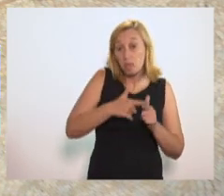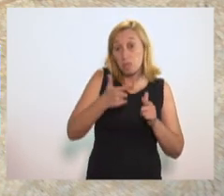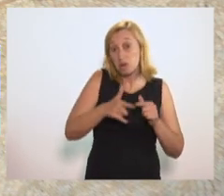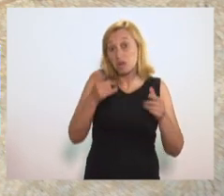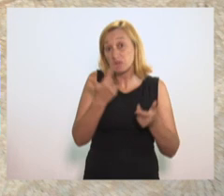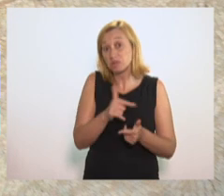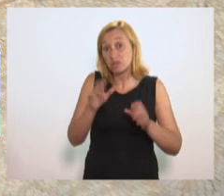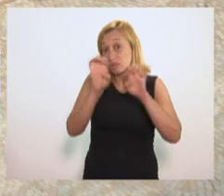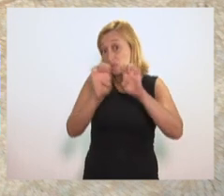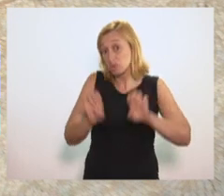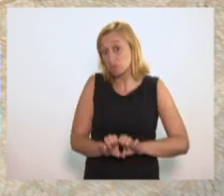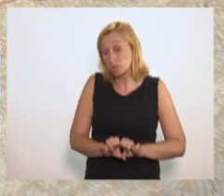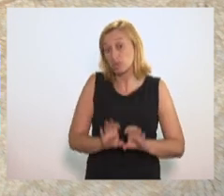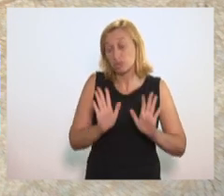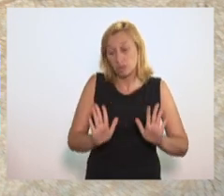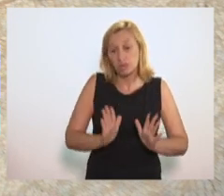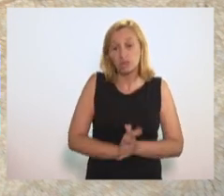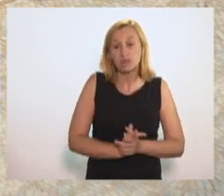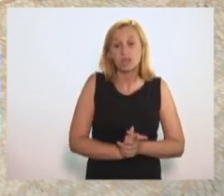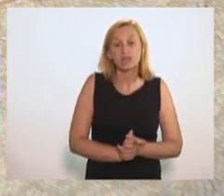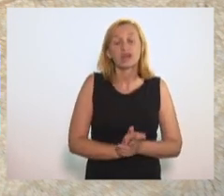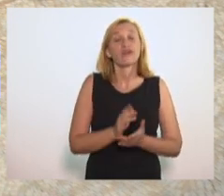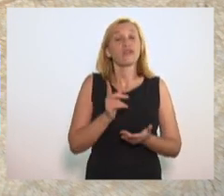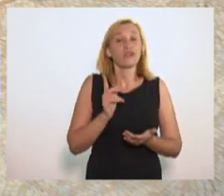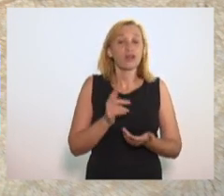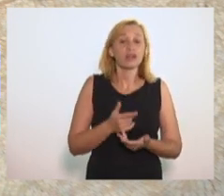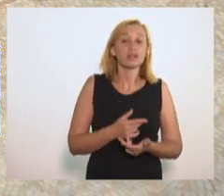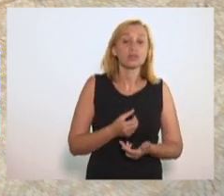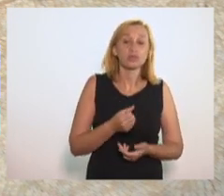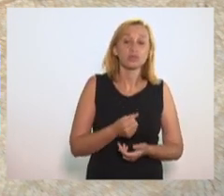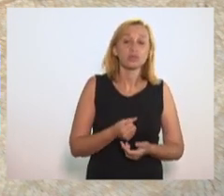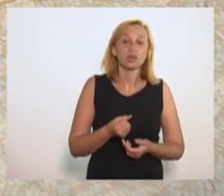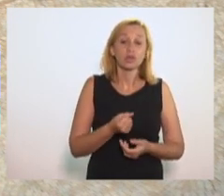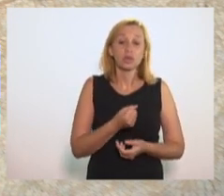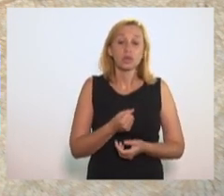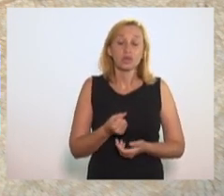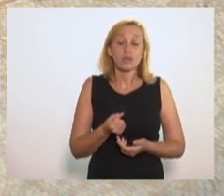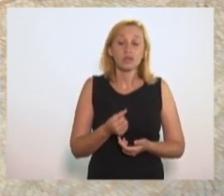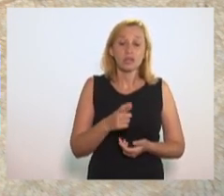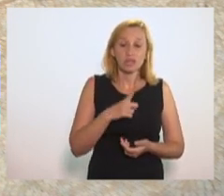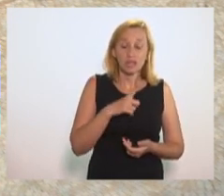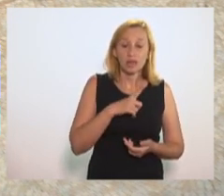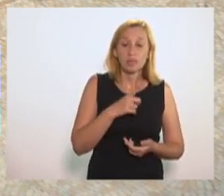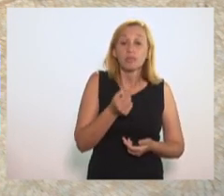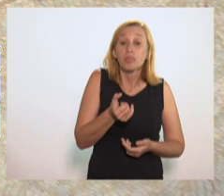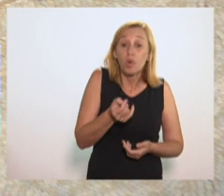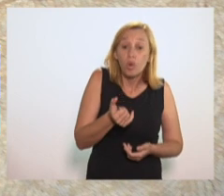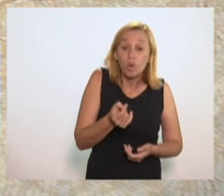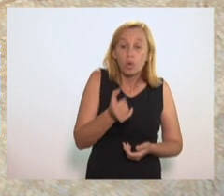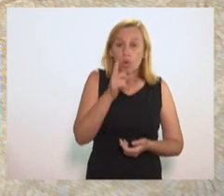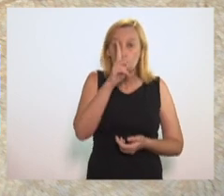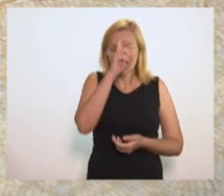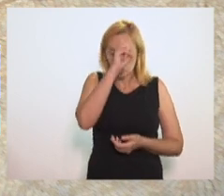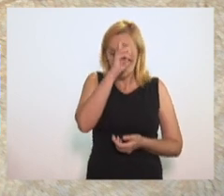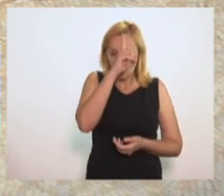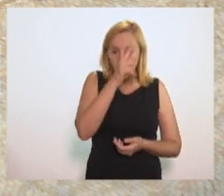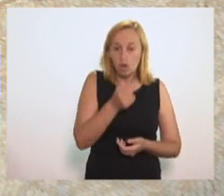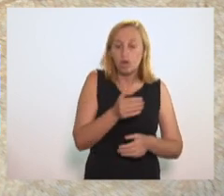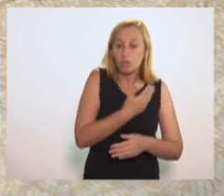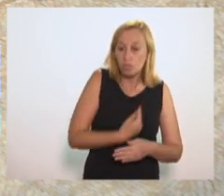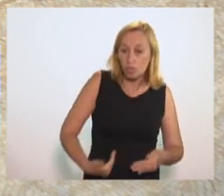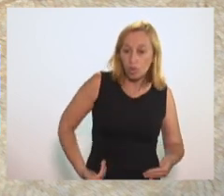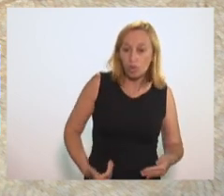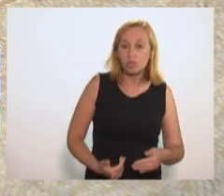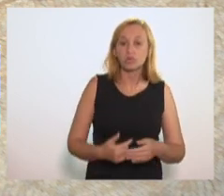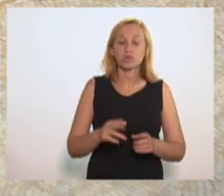nós estamos no impasse é dos raros hospitais públicos deste estado que tem que tem a geriatria como referência que o atendimento a pessoas idosas